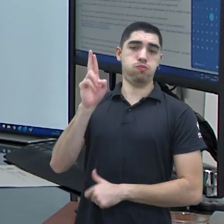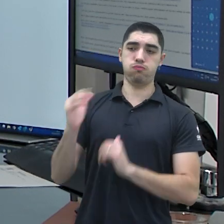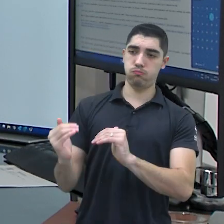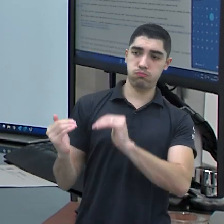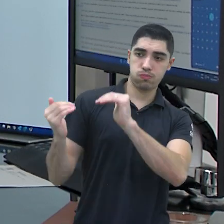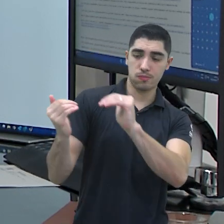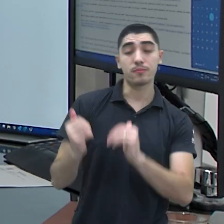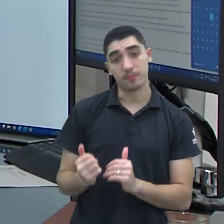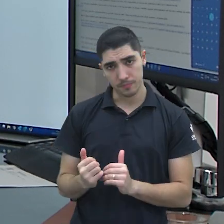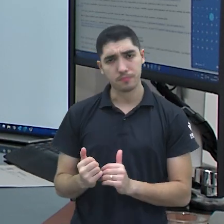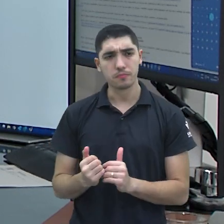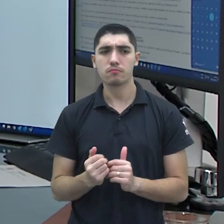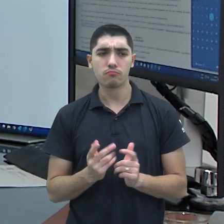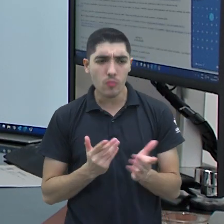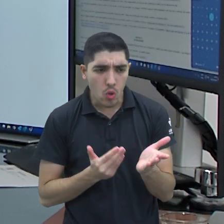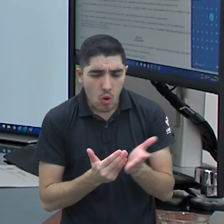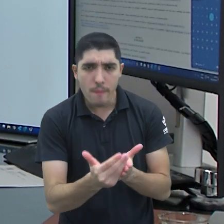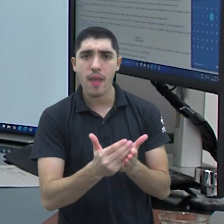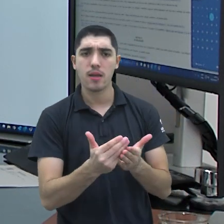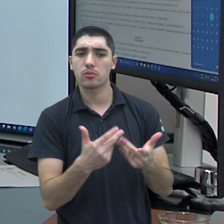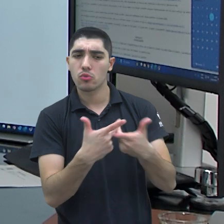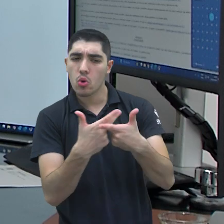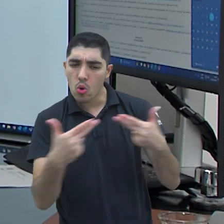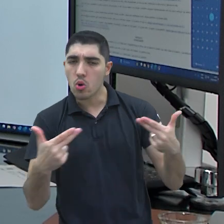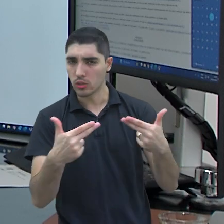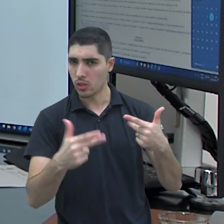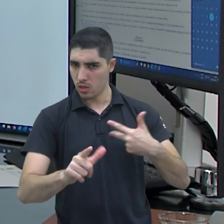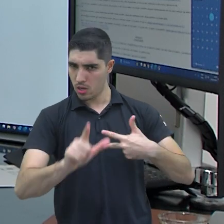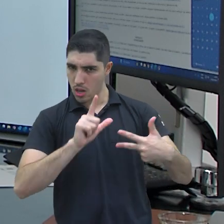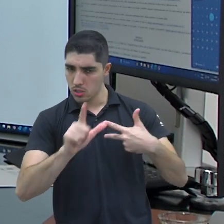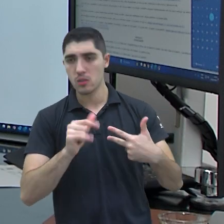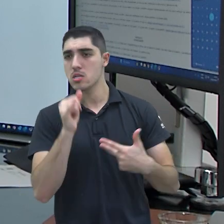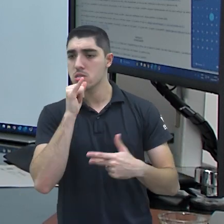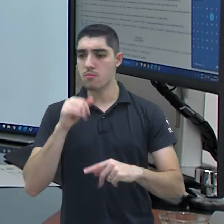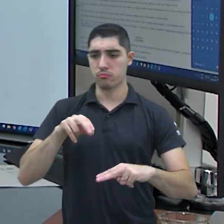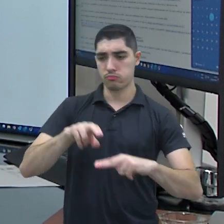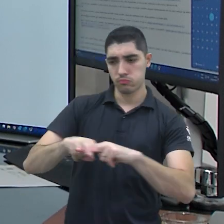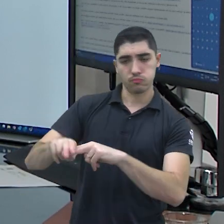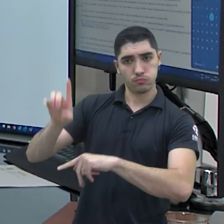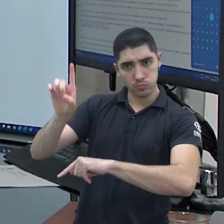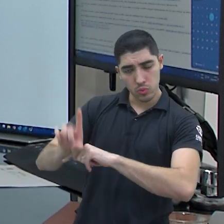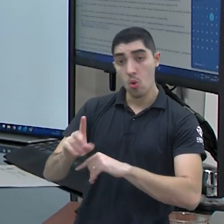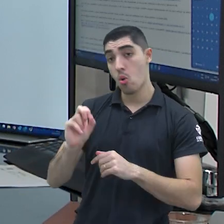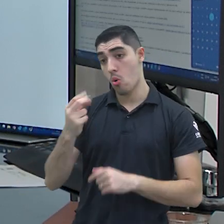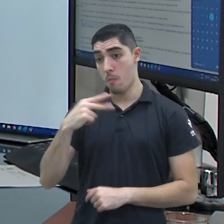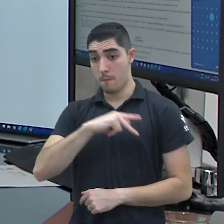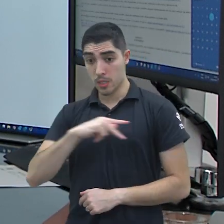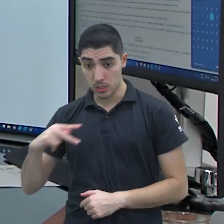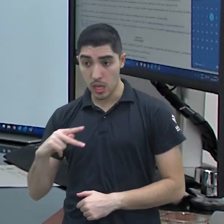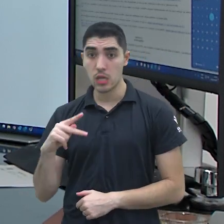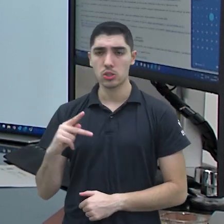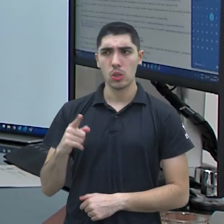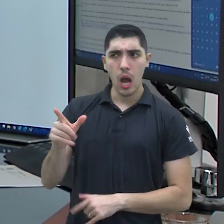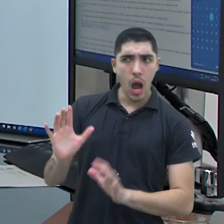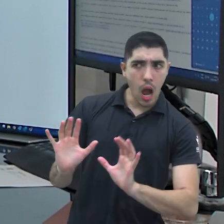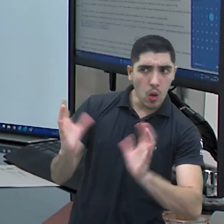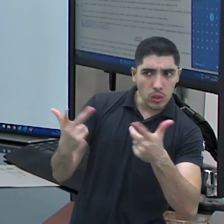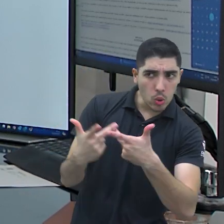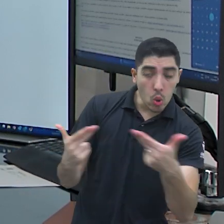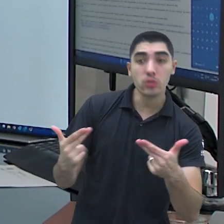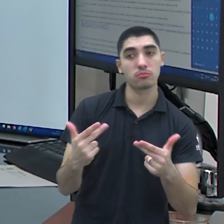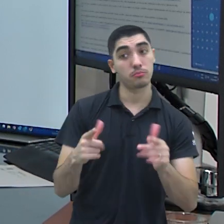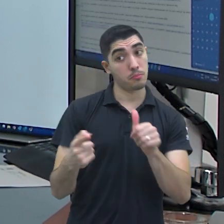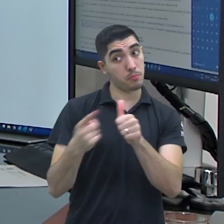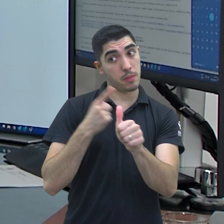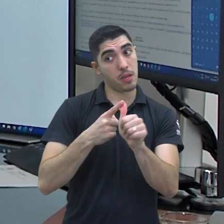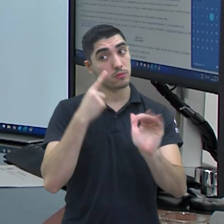nós damos andamento a um processo legislativo, que nós submetemos um documento à autoridade da mesa ou do presidente, nós necessariamente temos que observar o